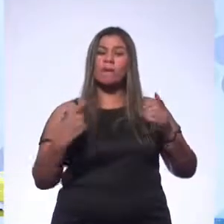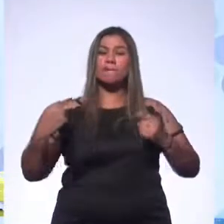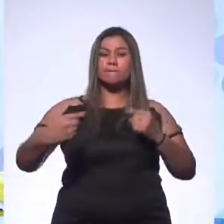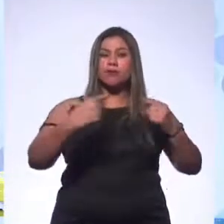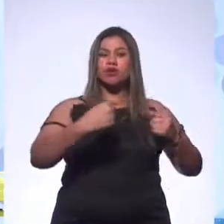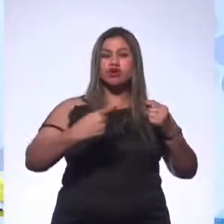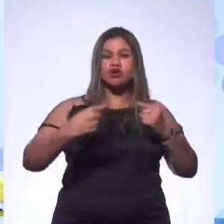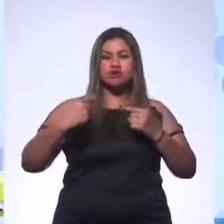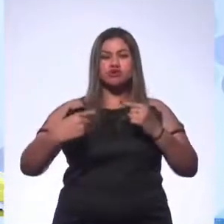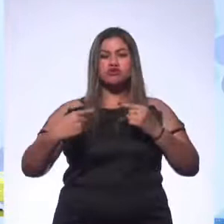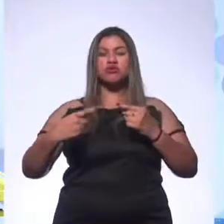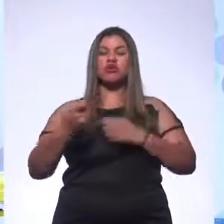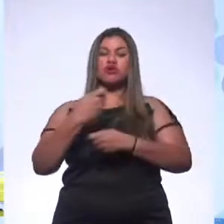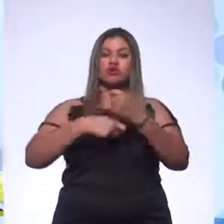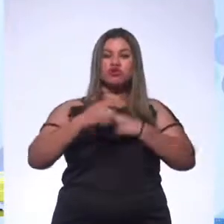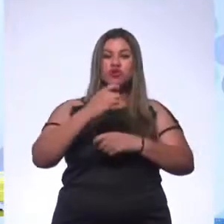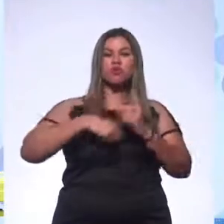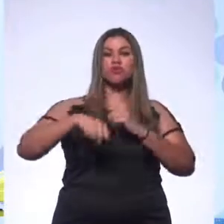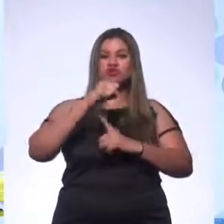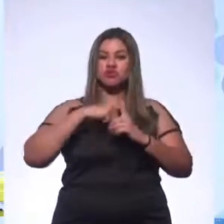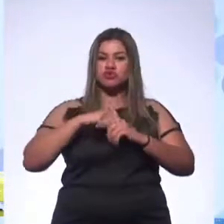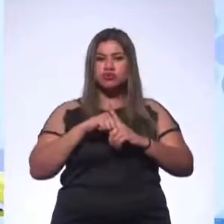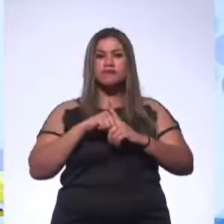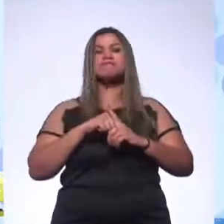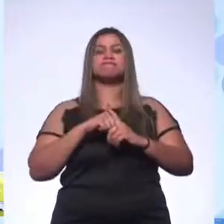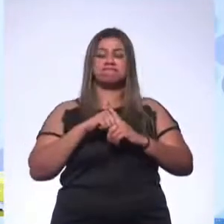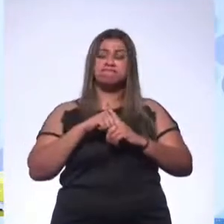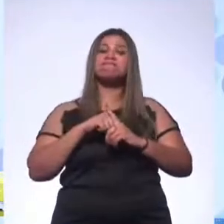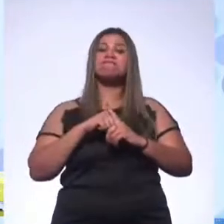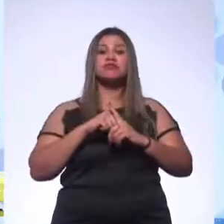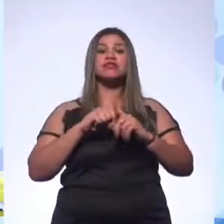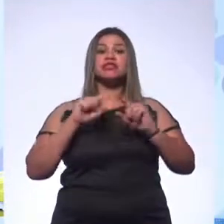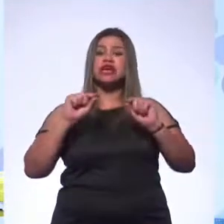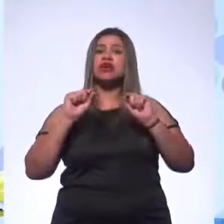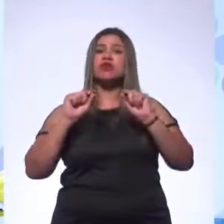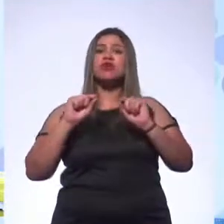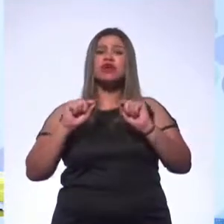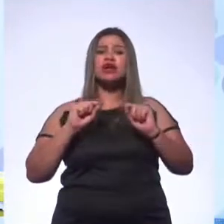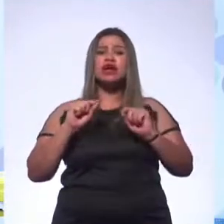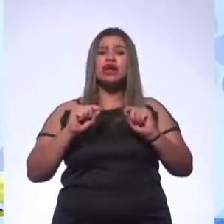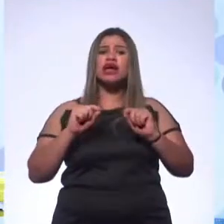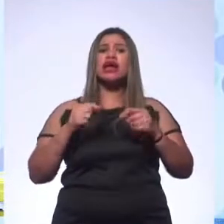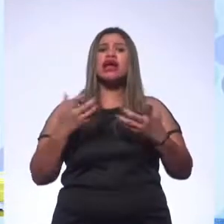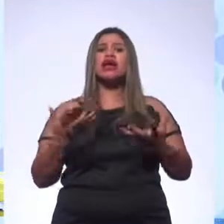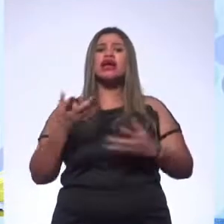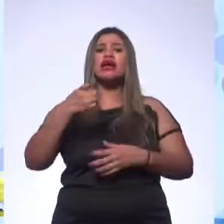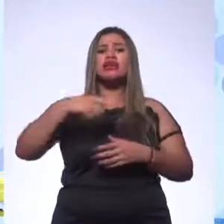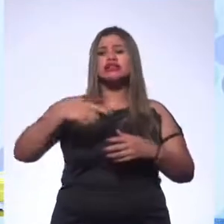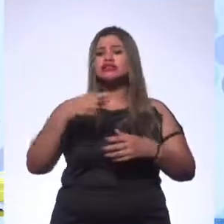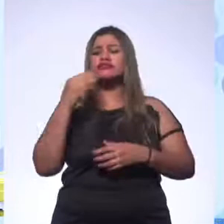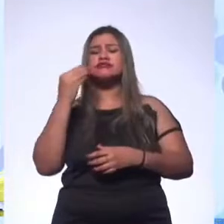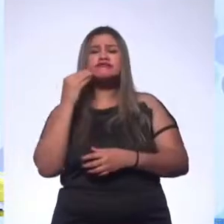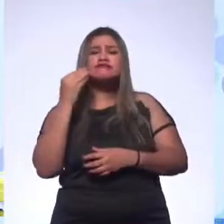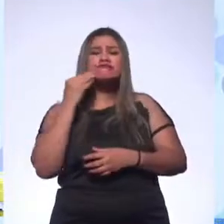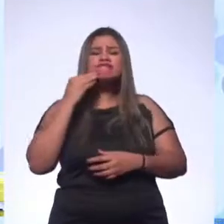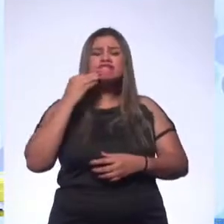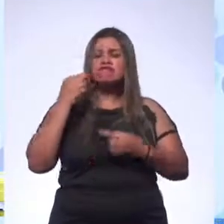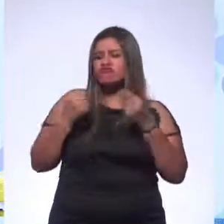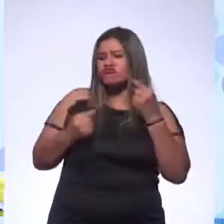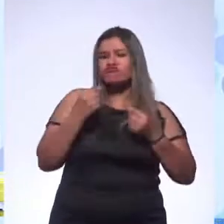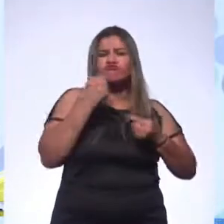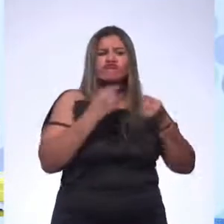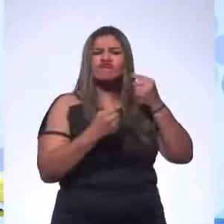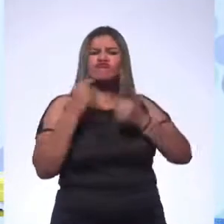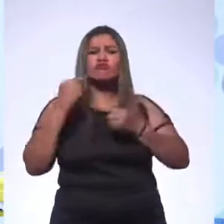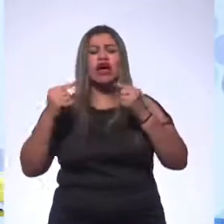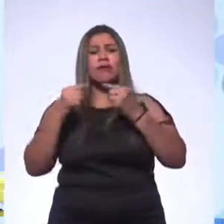políticos, econômicos e sociais que querem e estão, nesse momento histórico, disputando não